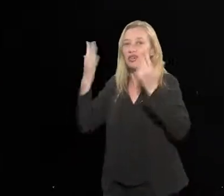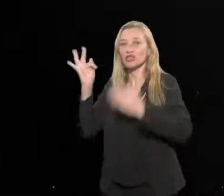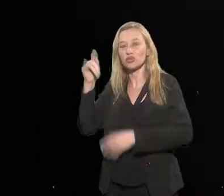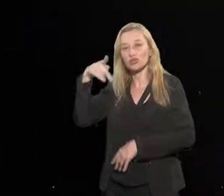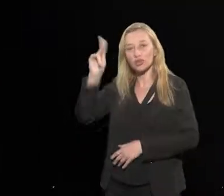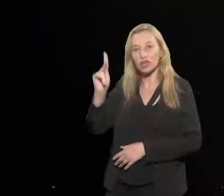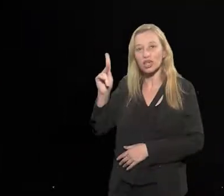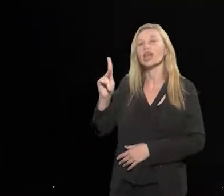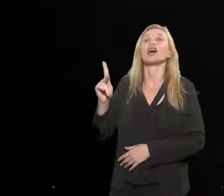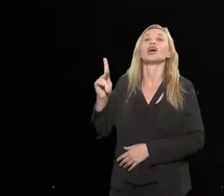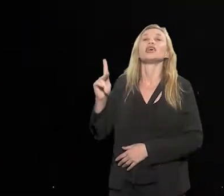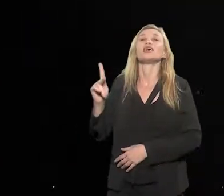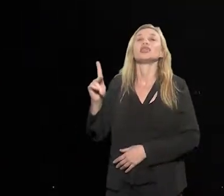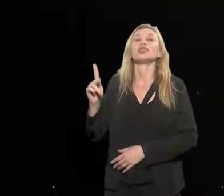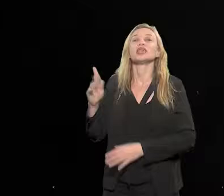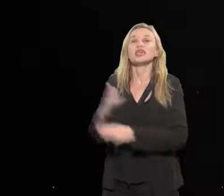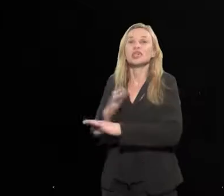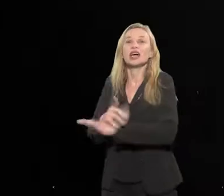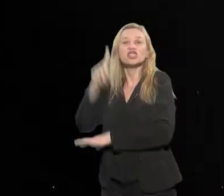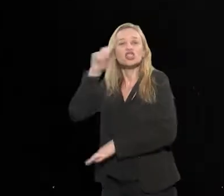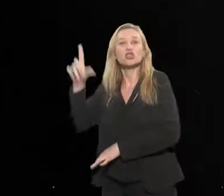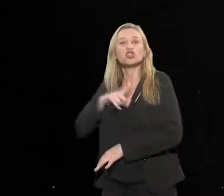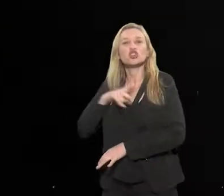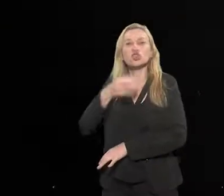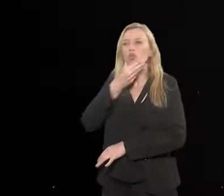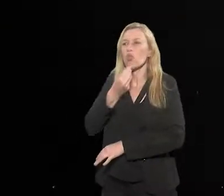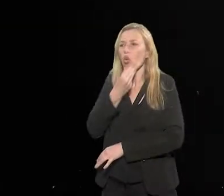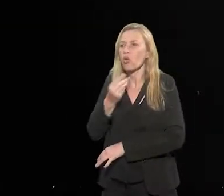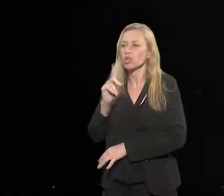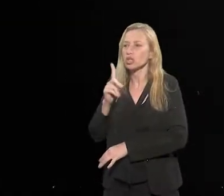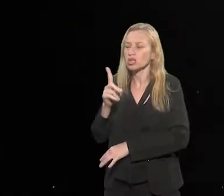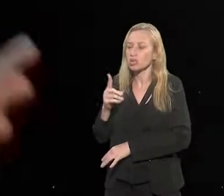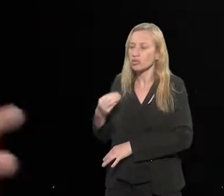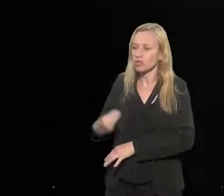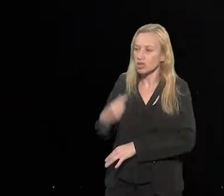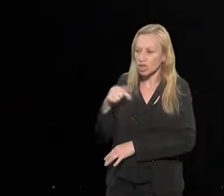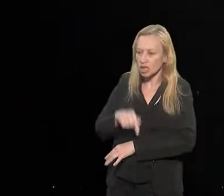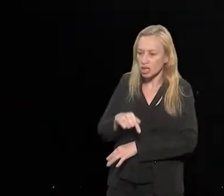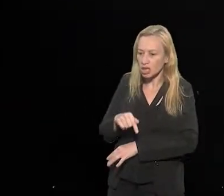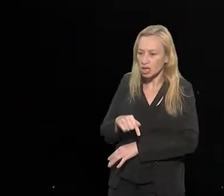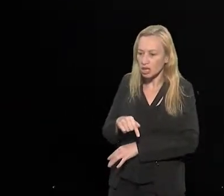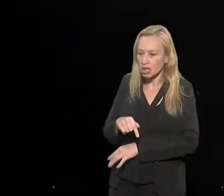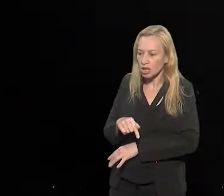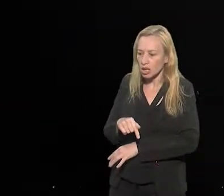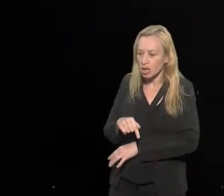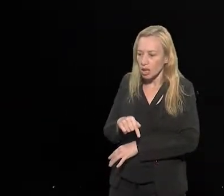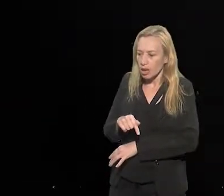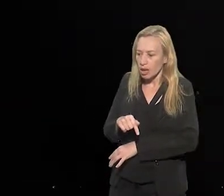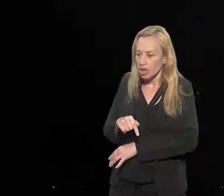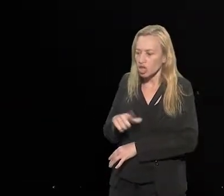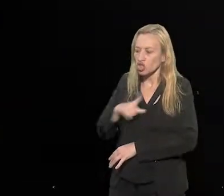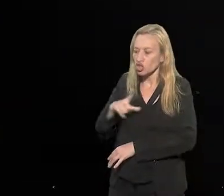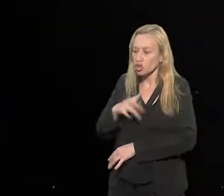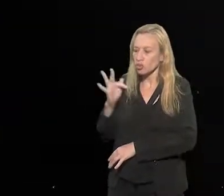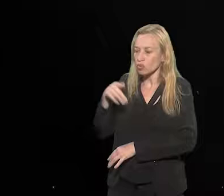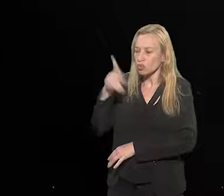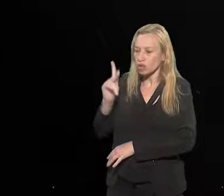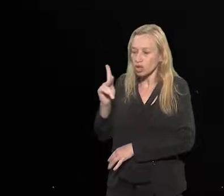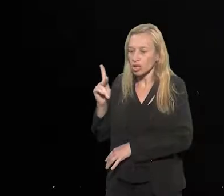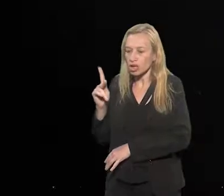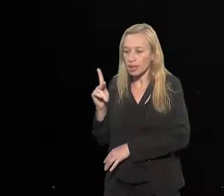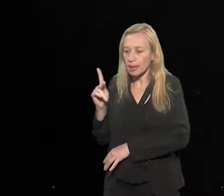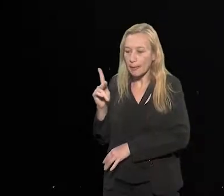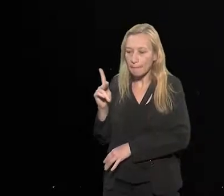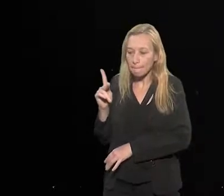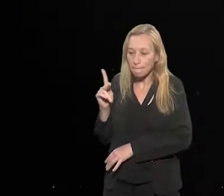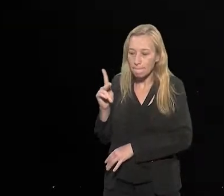baile funk, né? Na Cidade de Deus tinha um rapaz que não está mais entre nós aqui no plano terreno, que ele tinha um funk